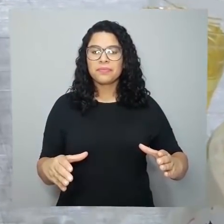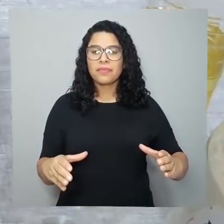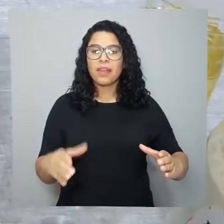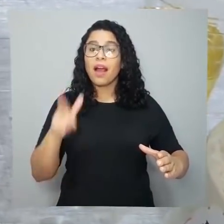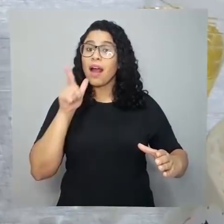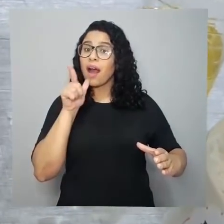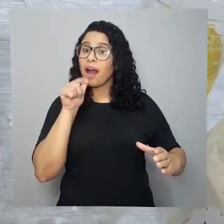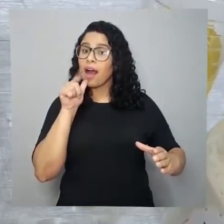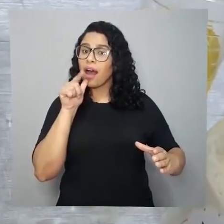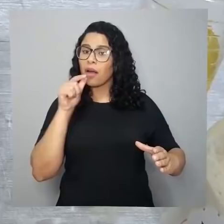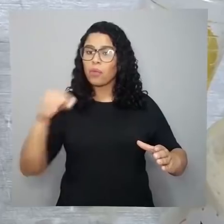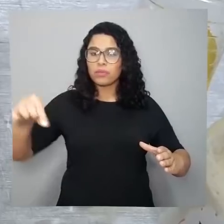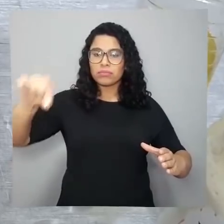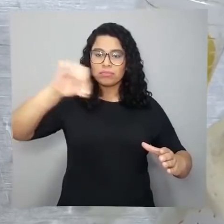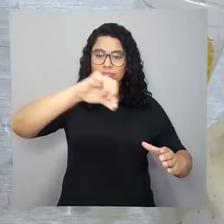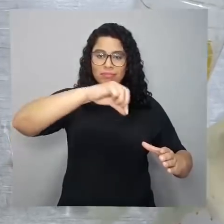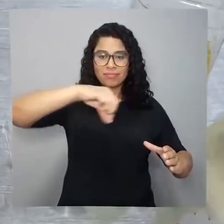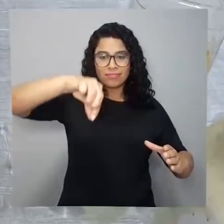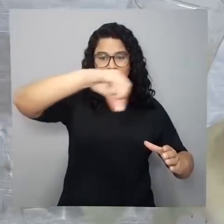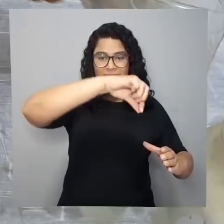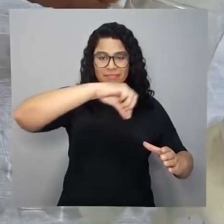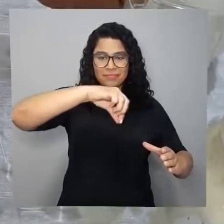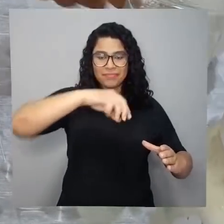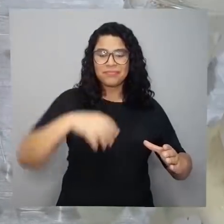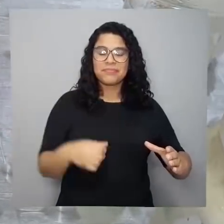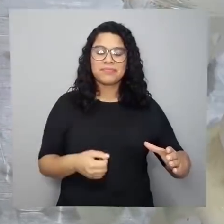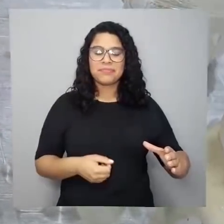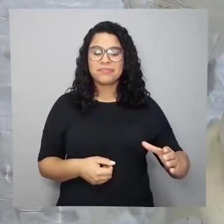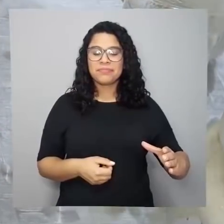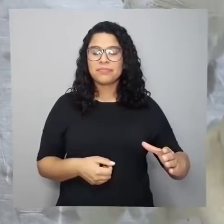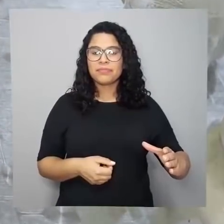coloca aqui a meia xícara de água,